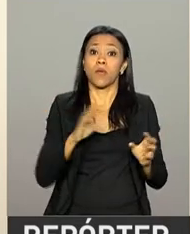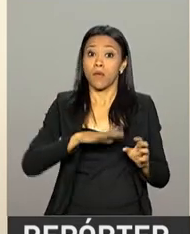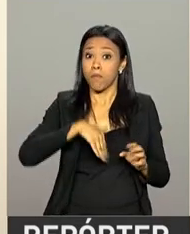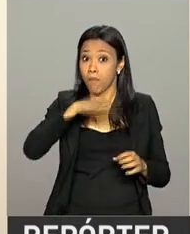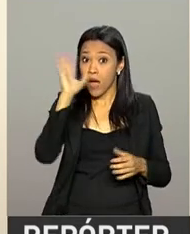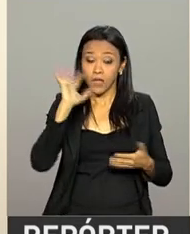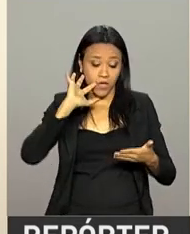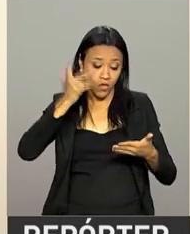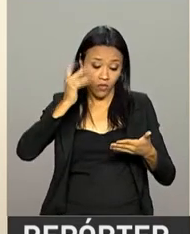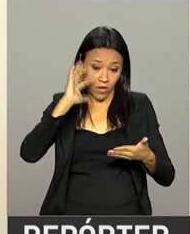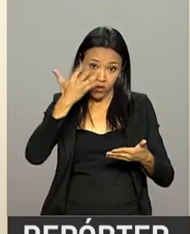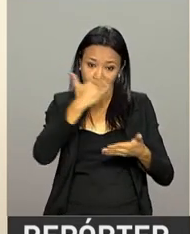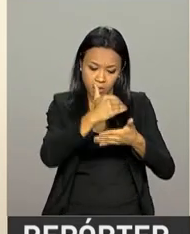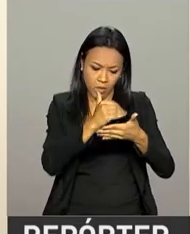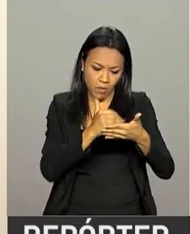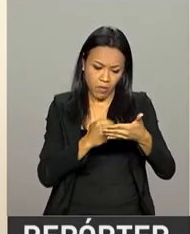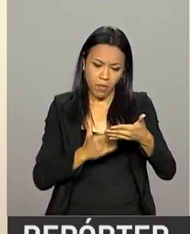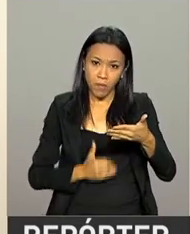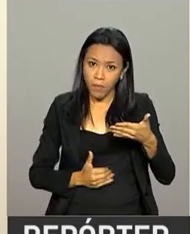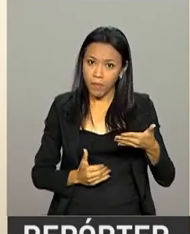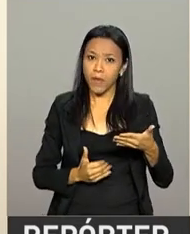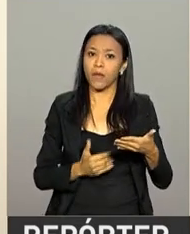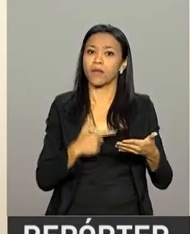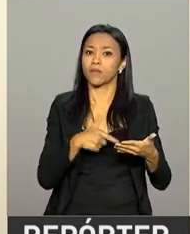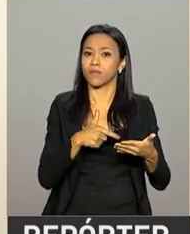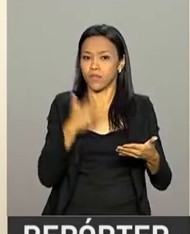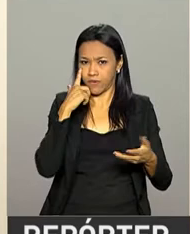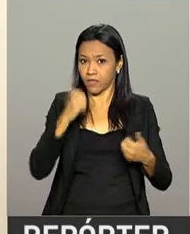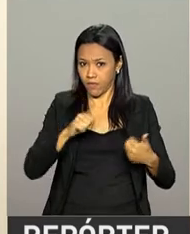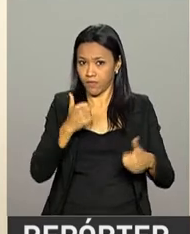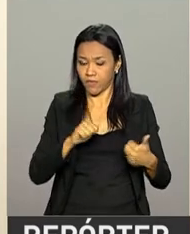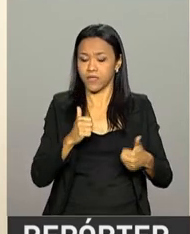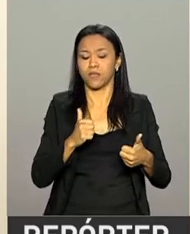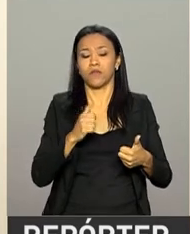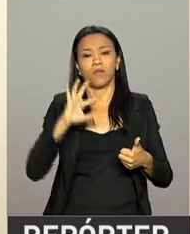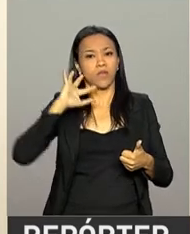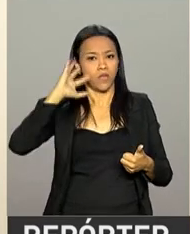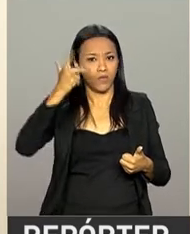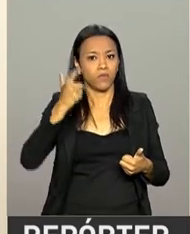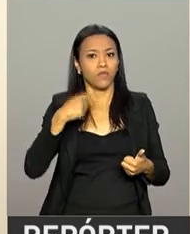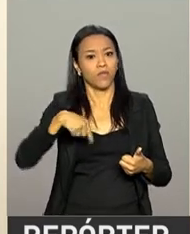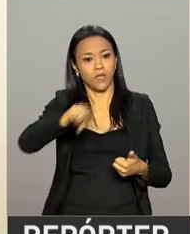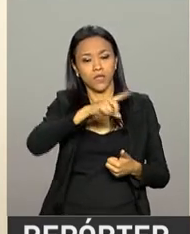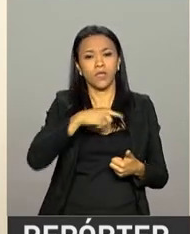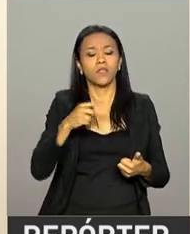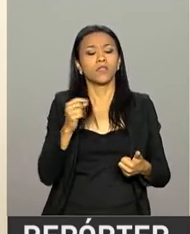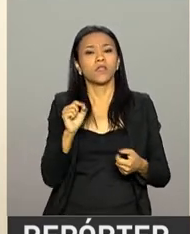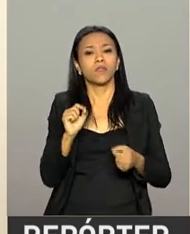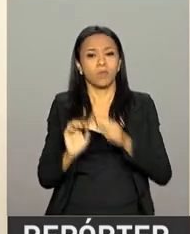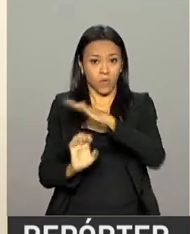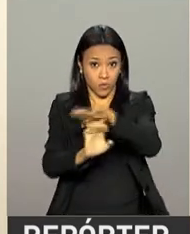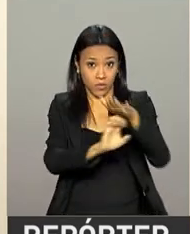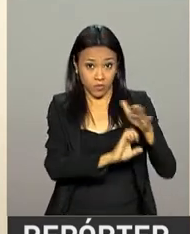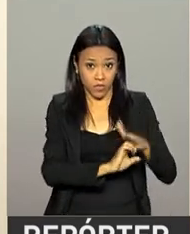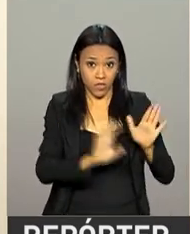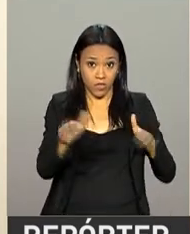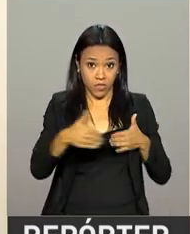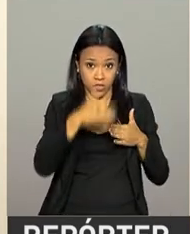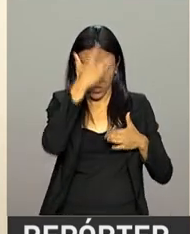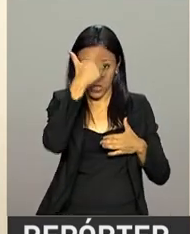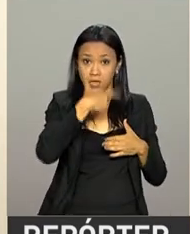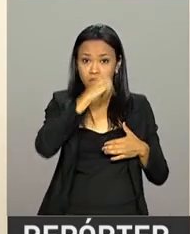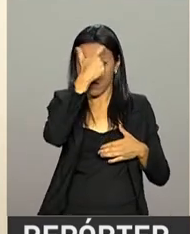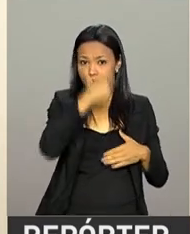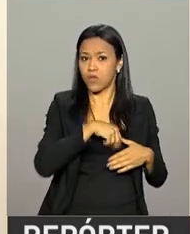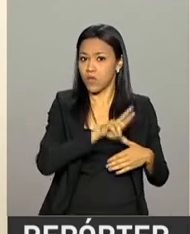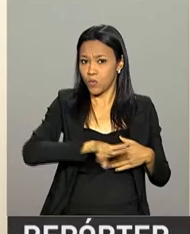dos conflitos relatados pelos beneficiários frente às suas operadoras pelas próprias operadoras, maior será a pontuação